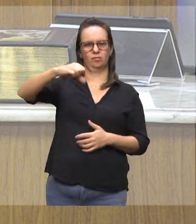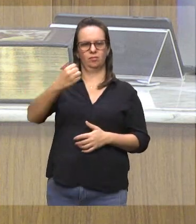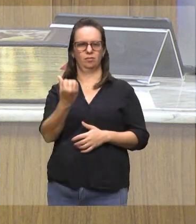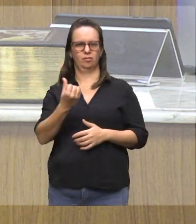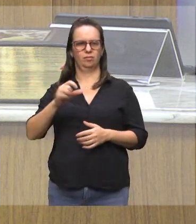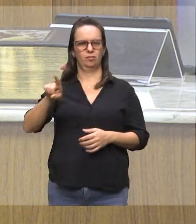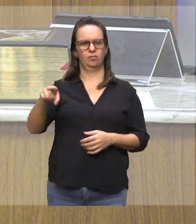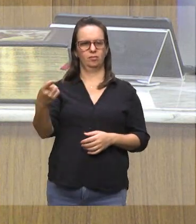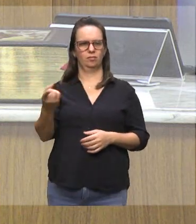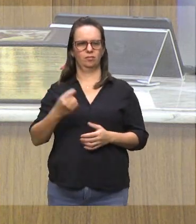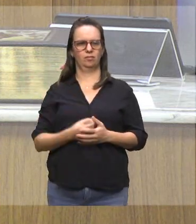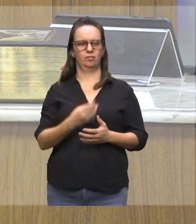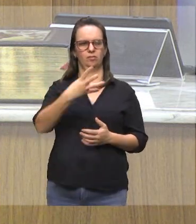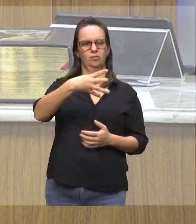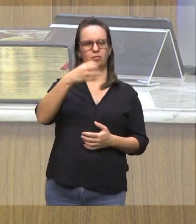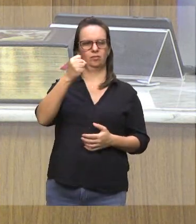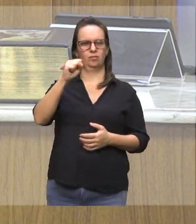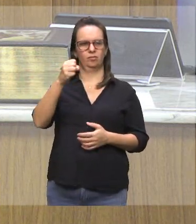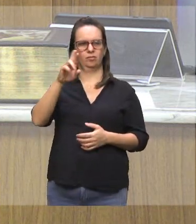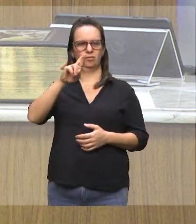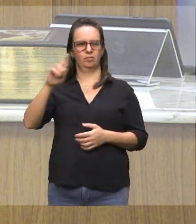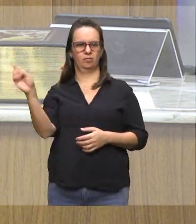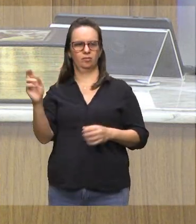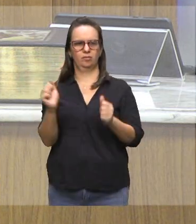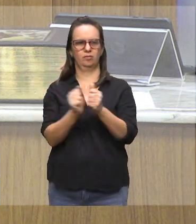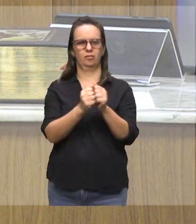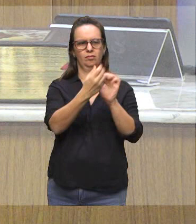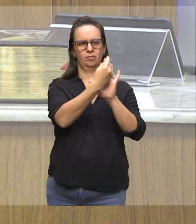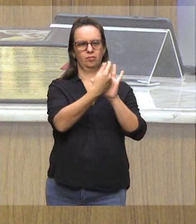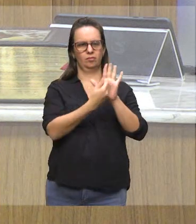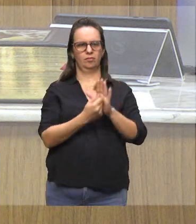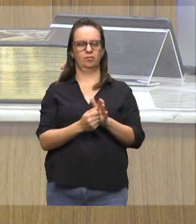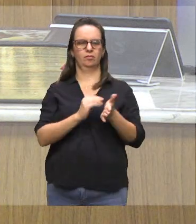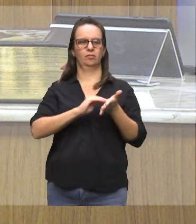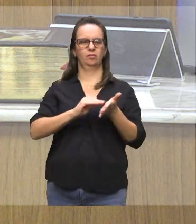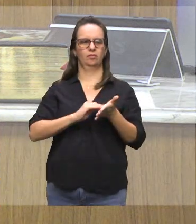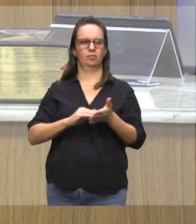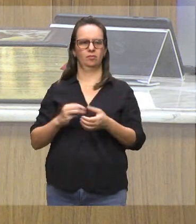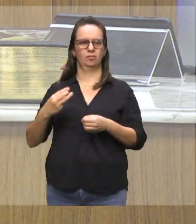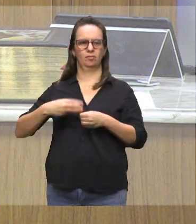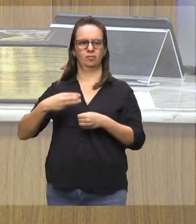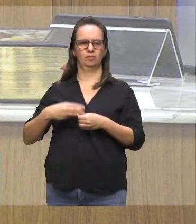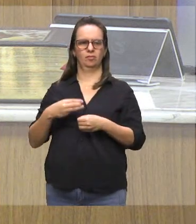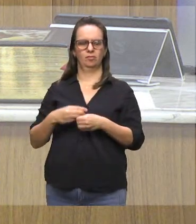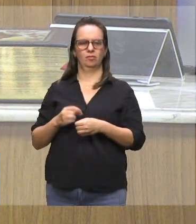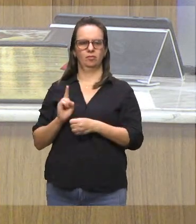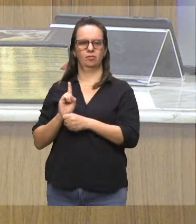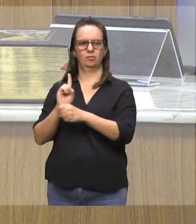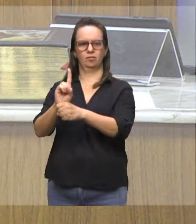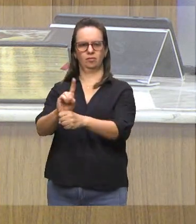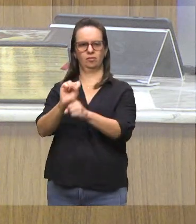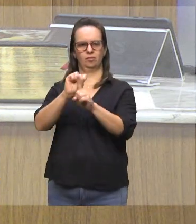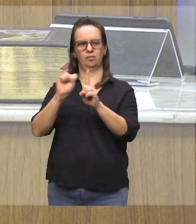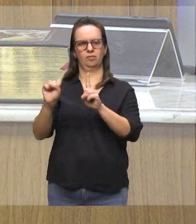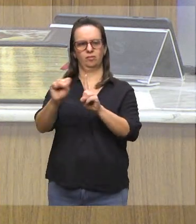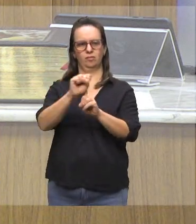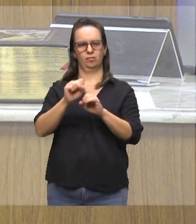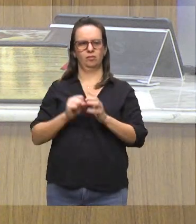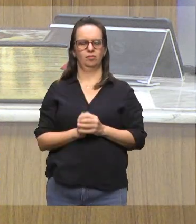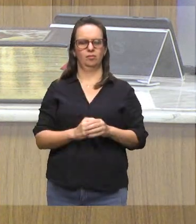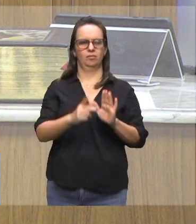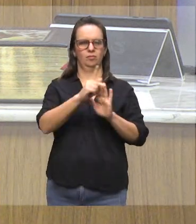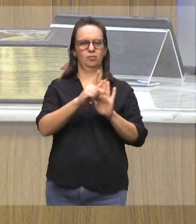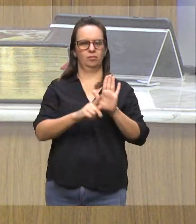R$ 296.048,31, junto à unidade orçamentária da Secretaria Municipal de Assistência Social. Projeto de lei número 69